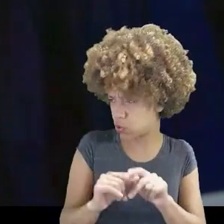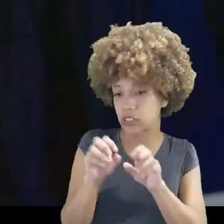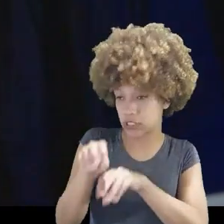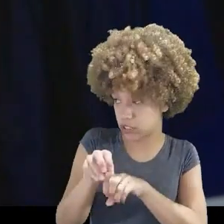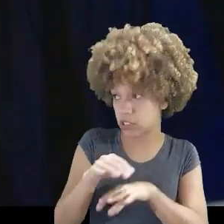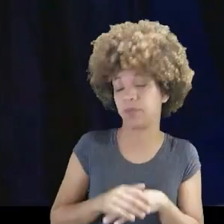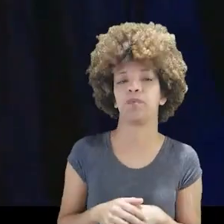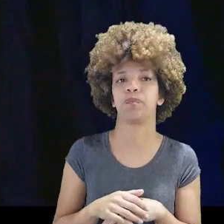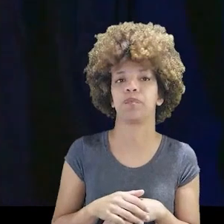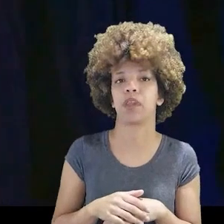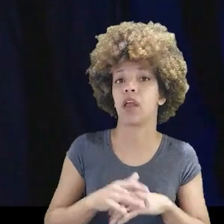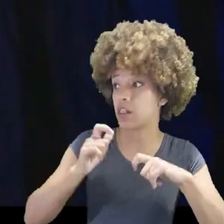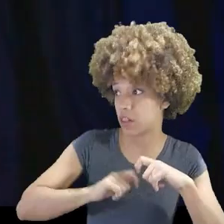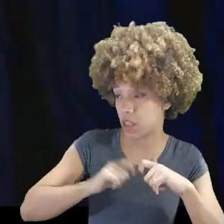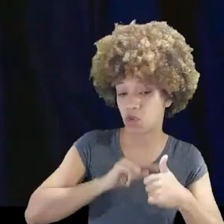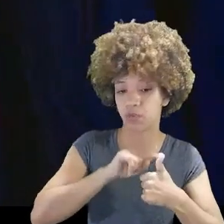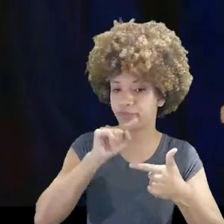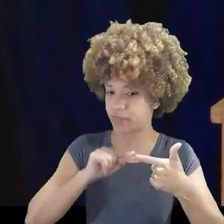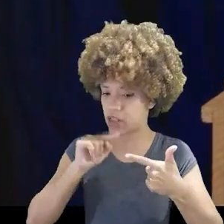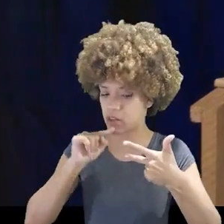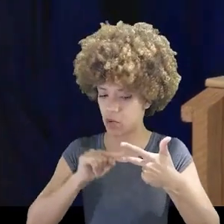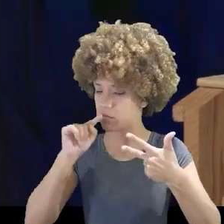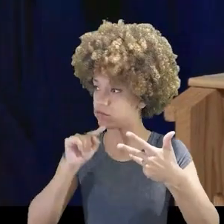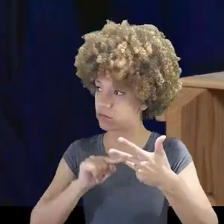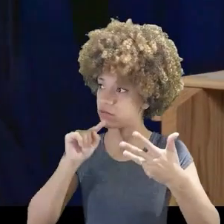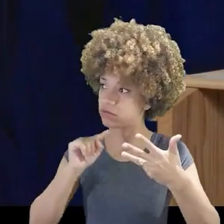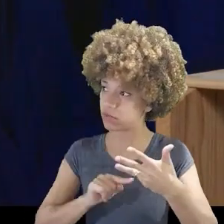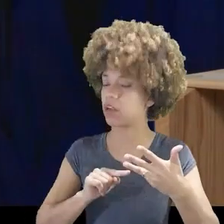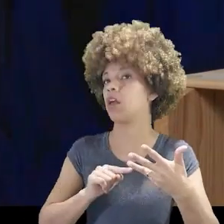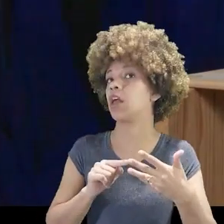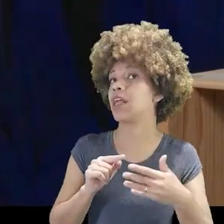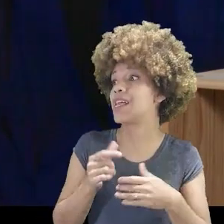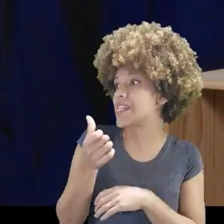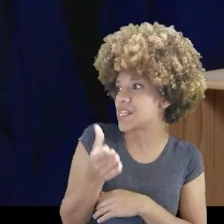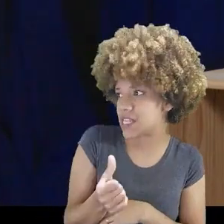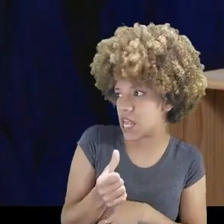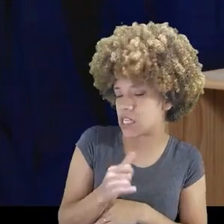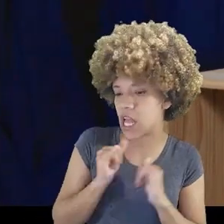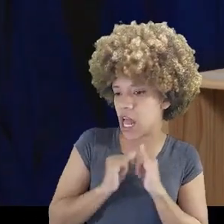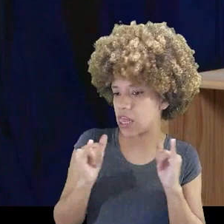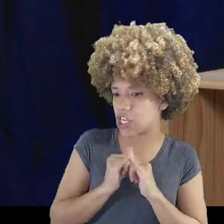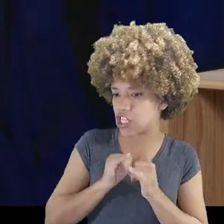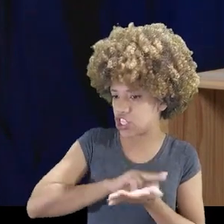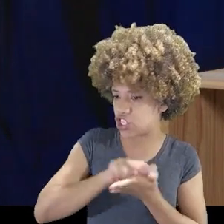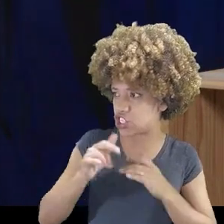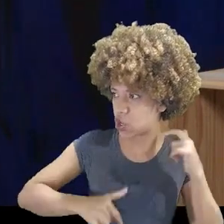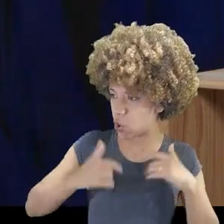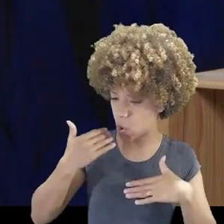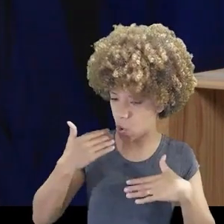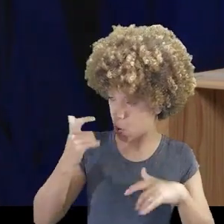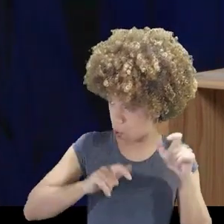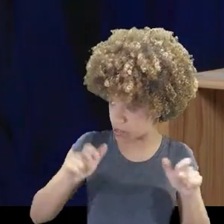ensino ela faz sexo com um dois três quatro cinco ela fica com 6 energias ou 7